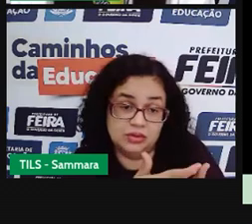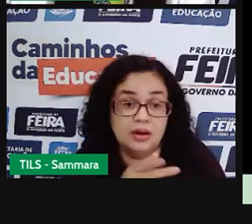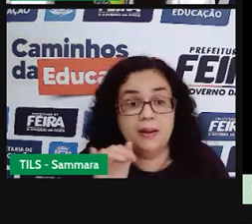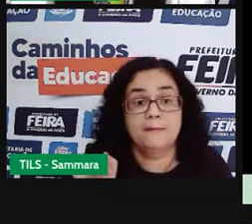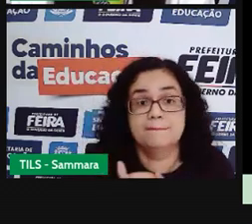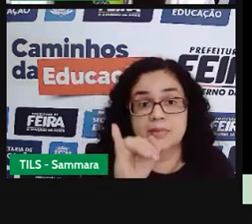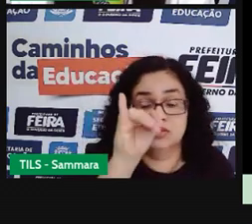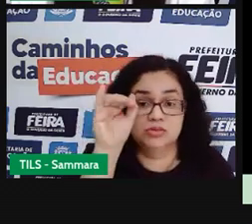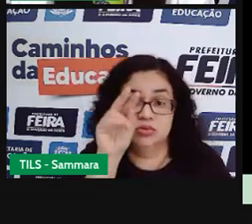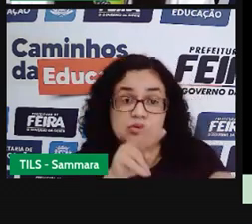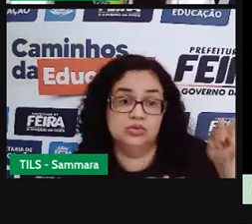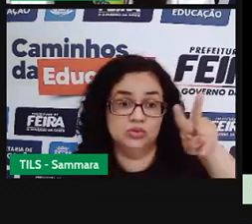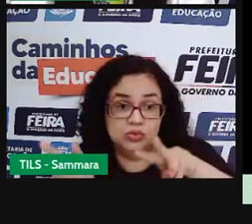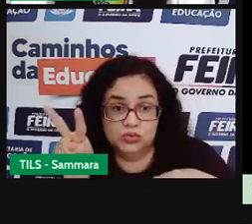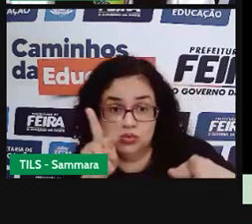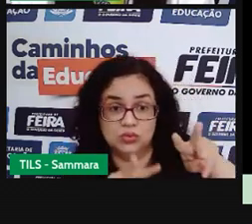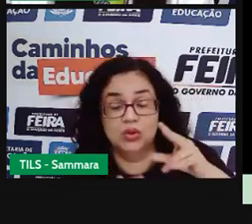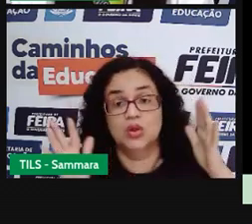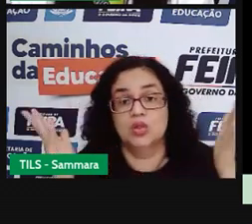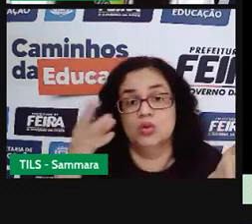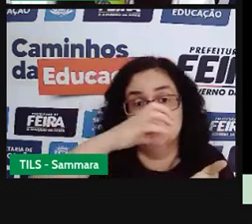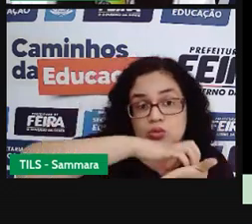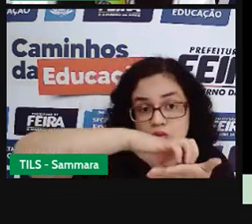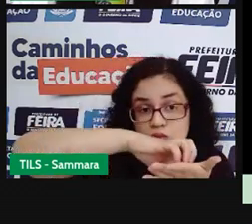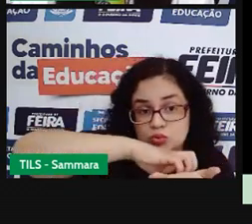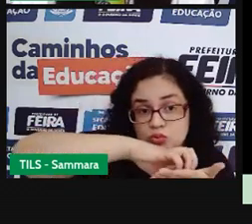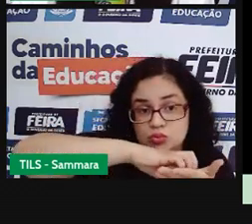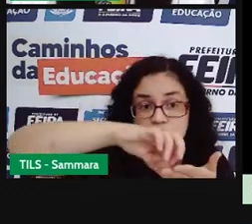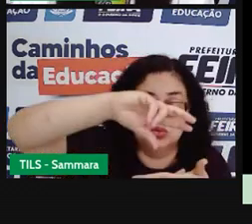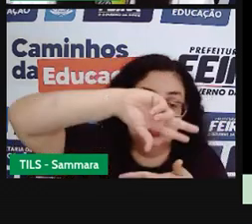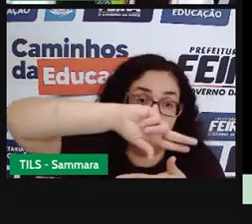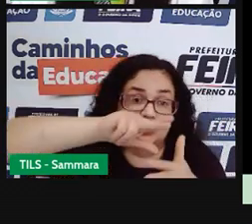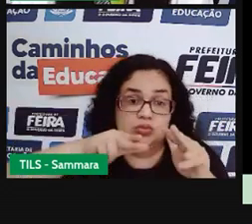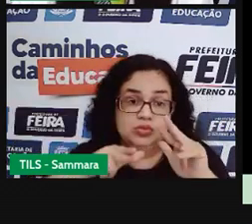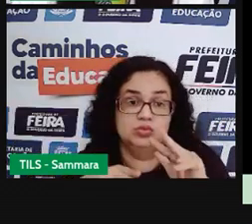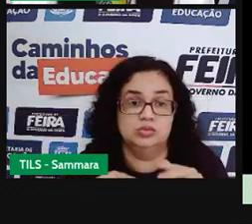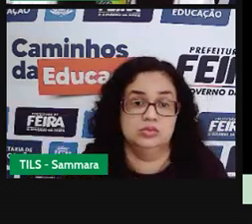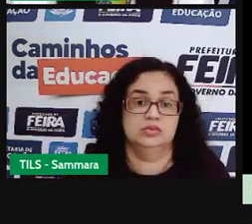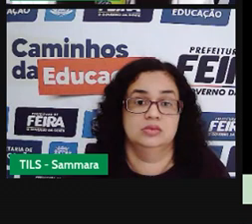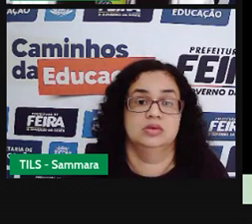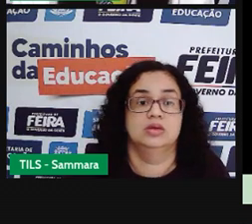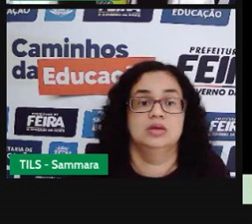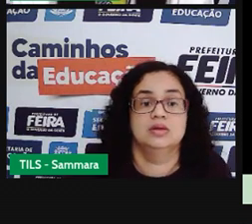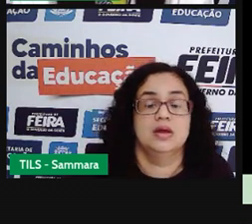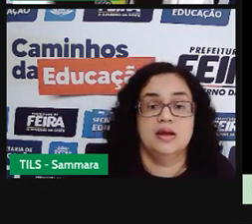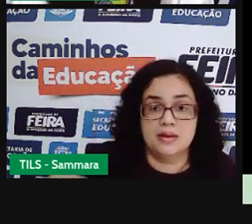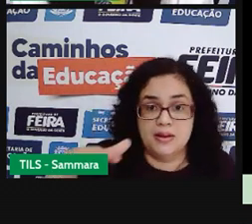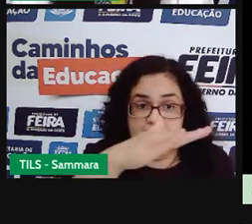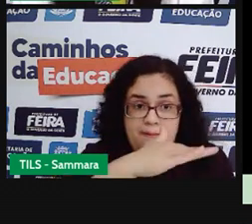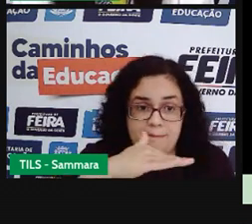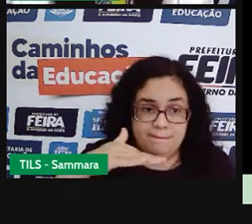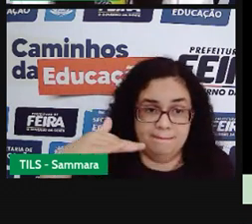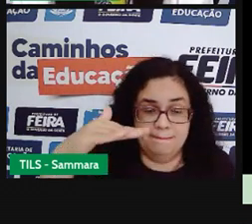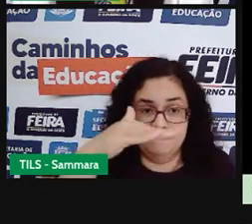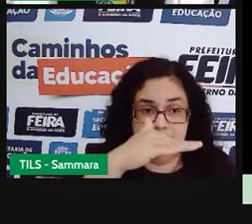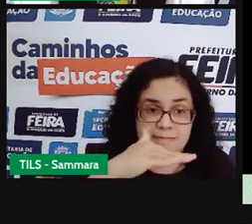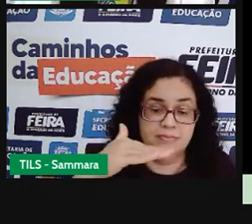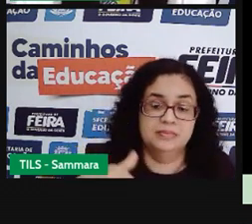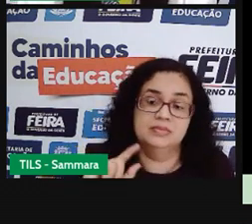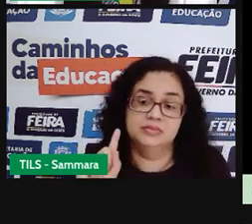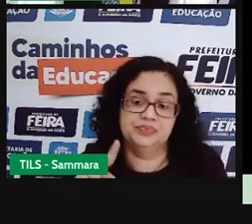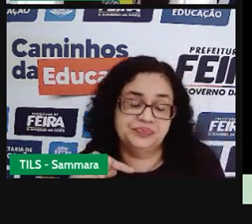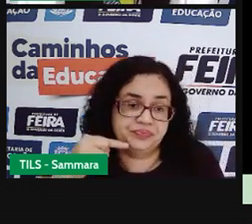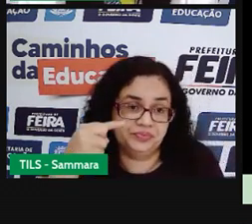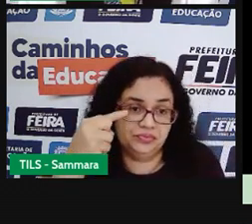os sólidos eles são formados por segura planos é a gente vai ver daqui a pouco né Na continuidade da